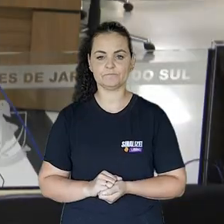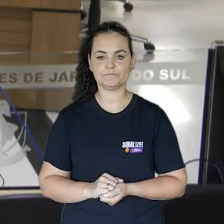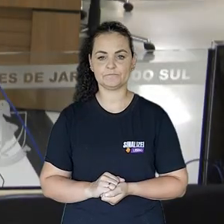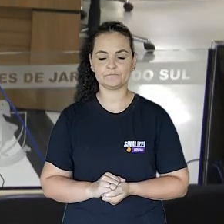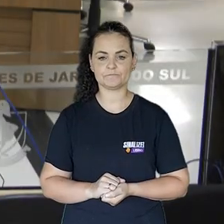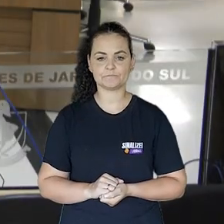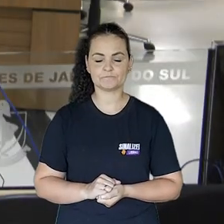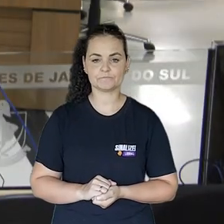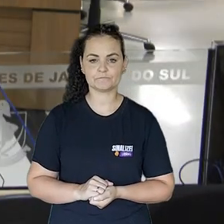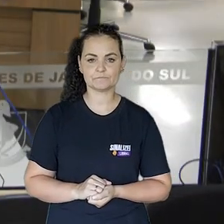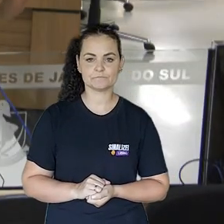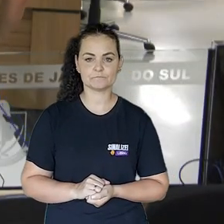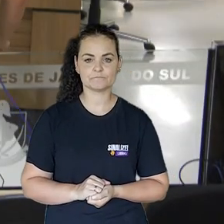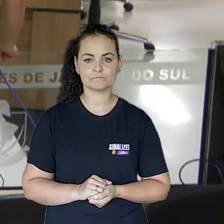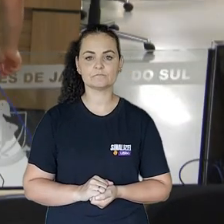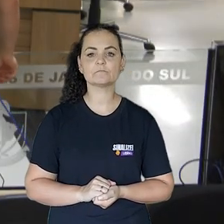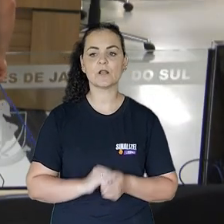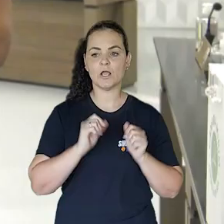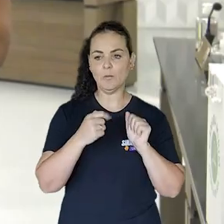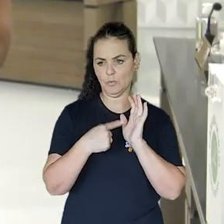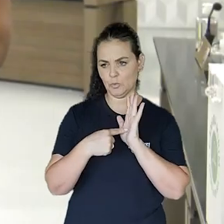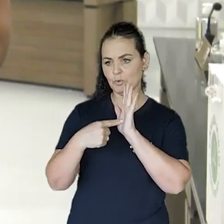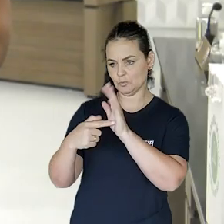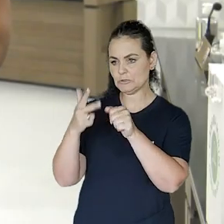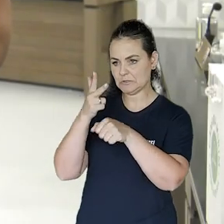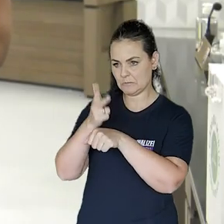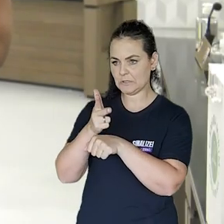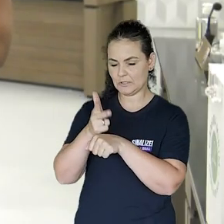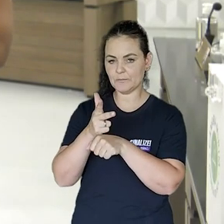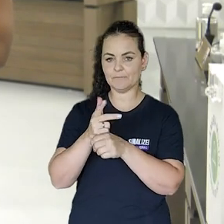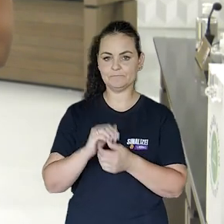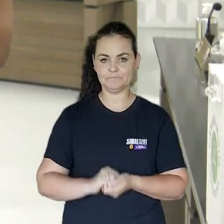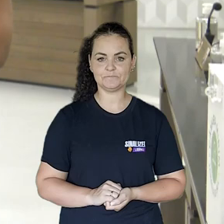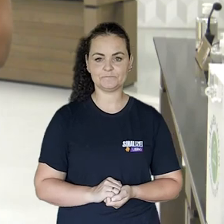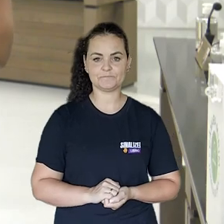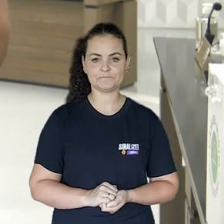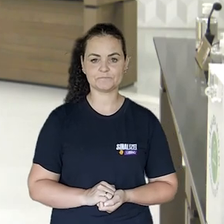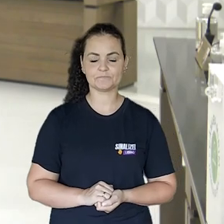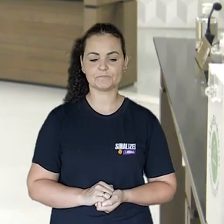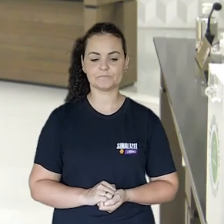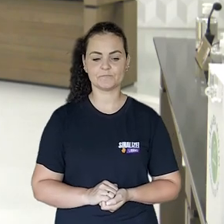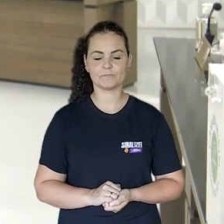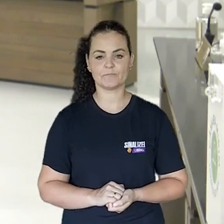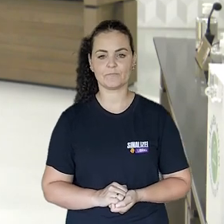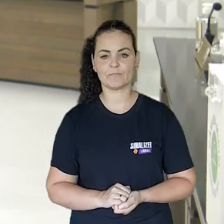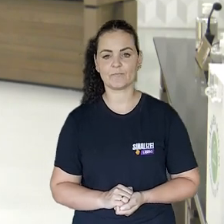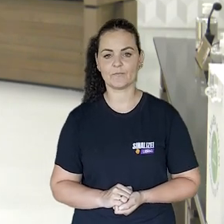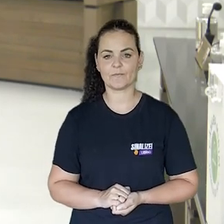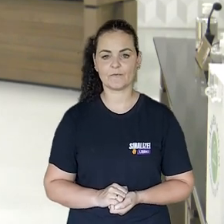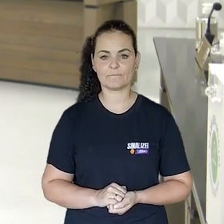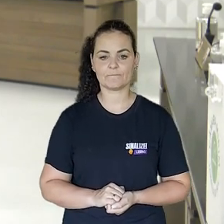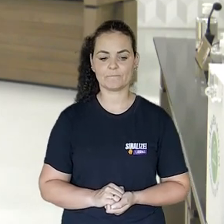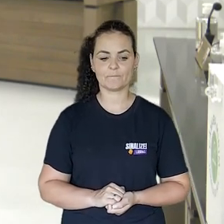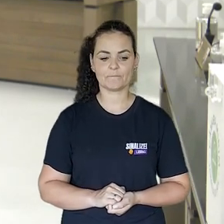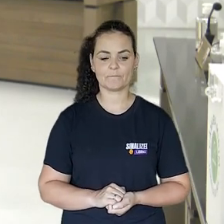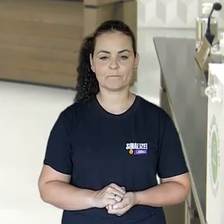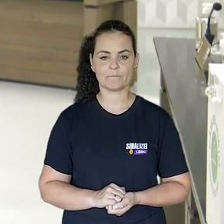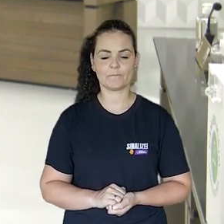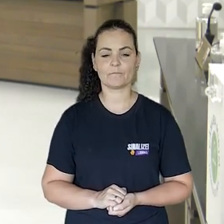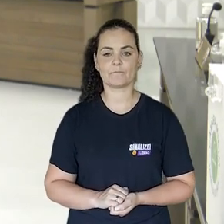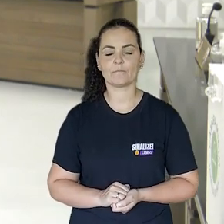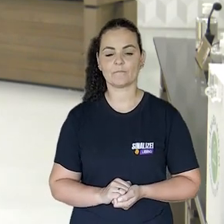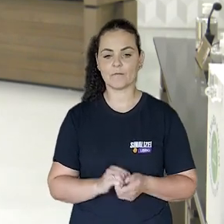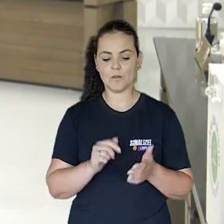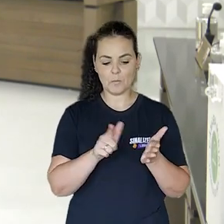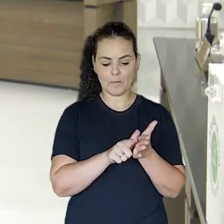Já pode mostrar para a câmera aqui. Posso mostrar aqui? Isso. Tá bom. Ana Tovinagel. Dobrando o